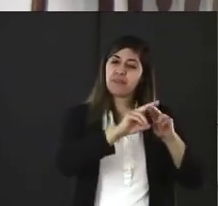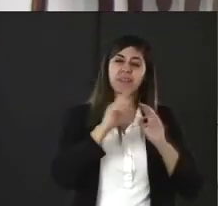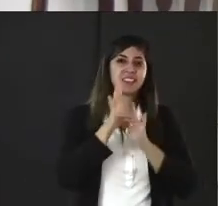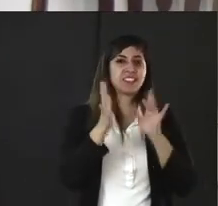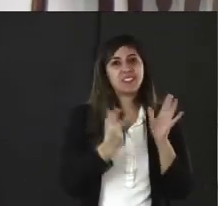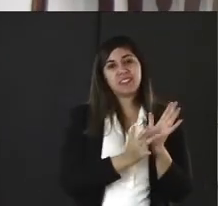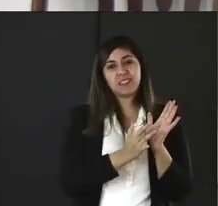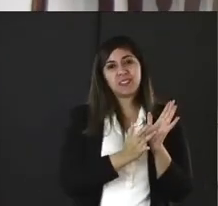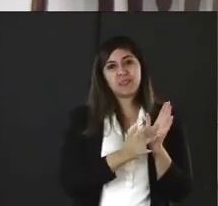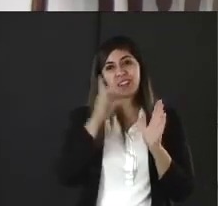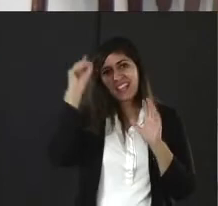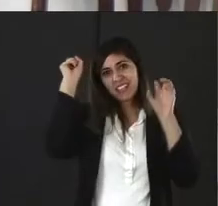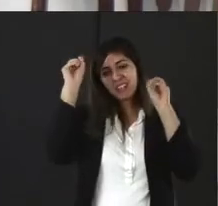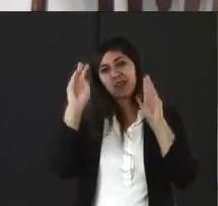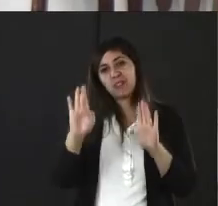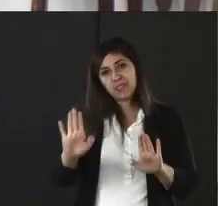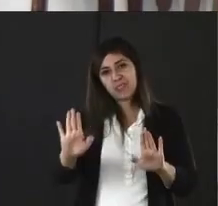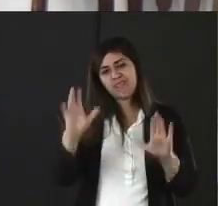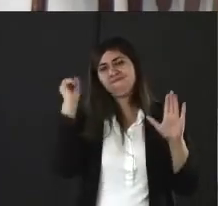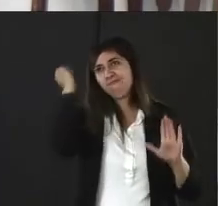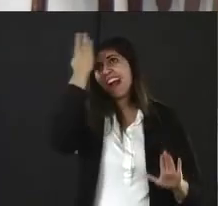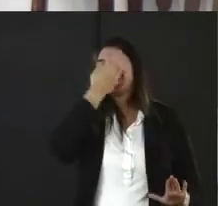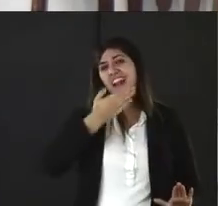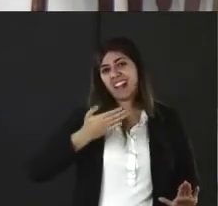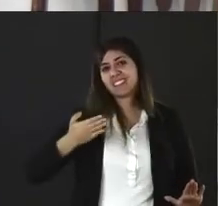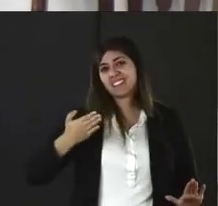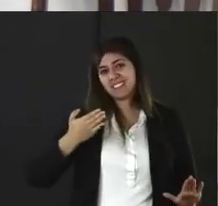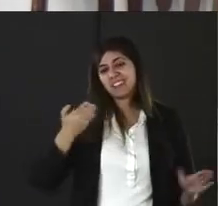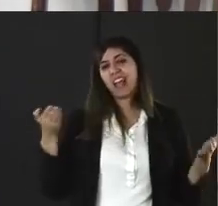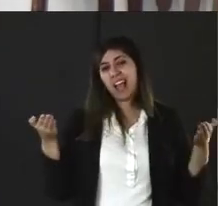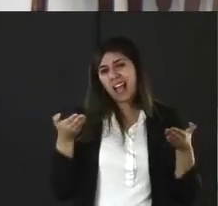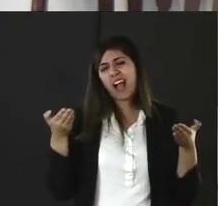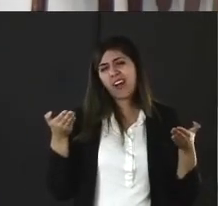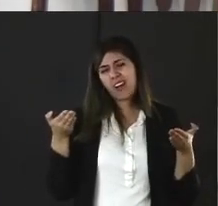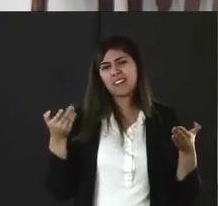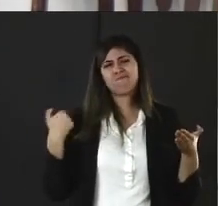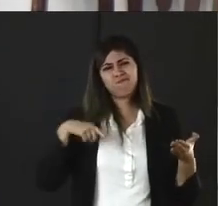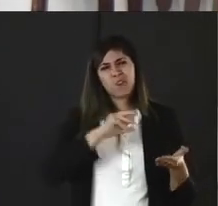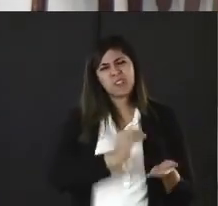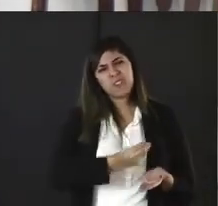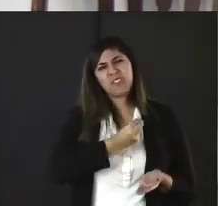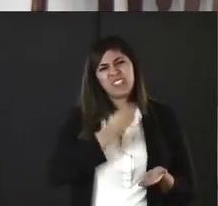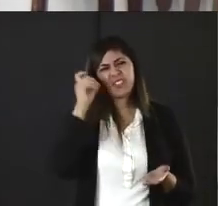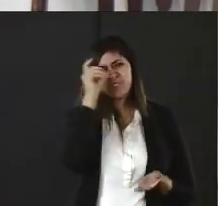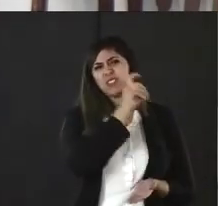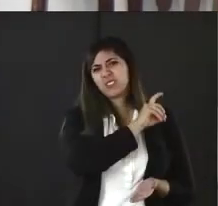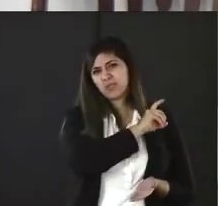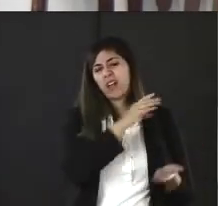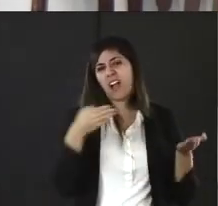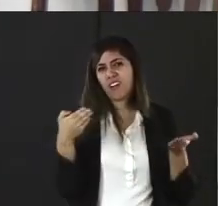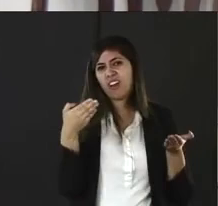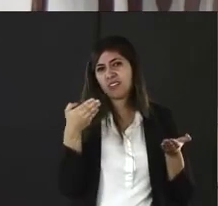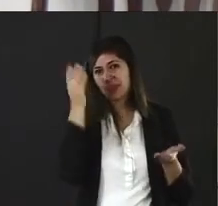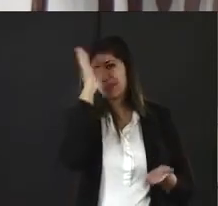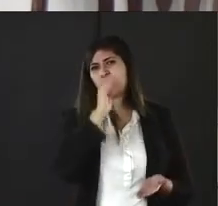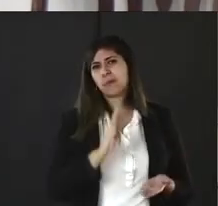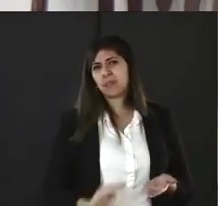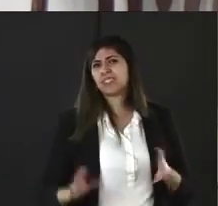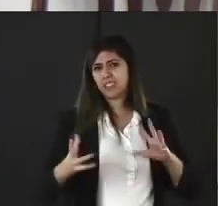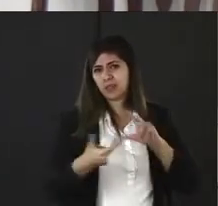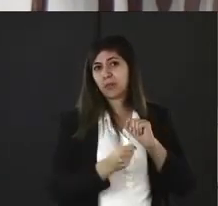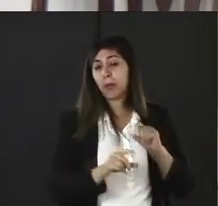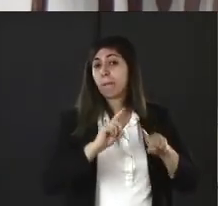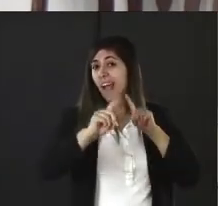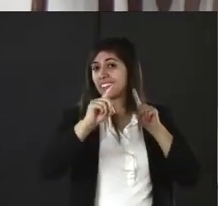ele que deus te abençoe e te de graça neste momento difícil em que estamos passando mas com a